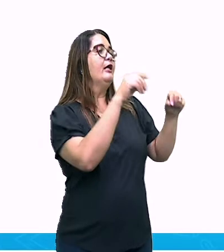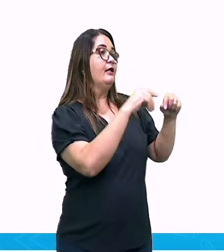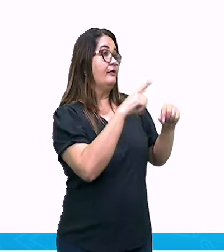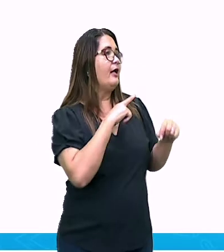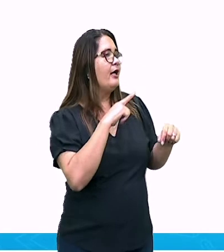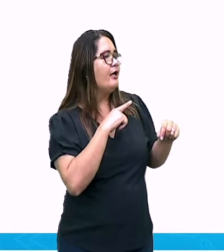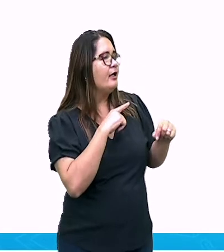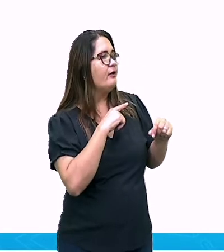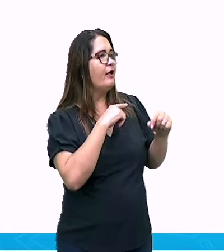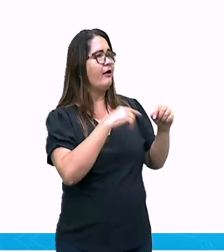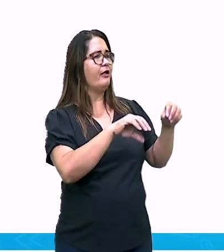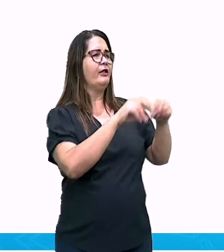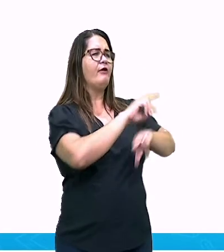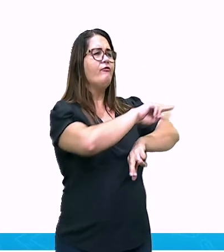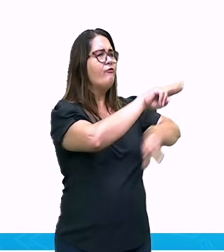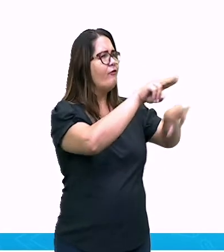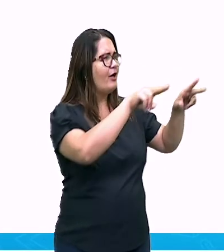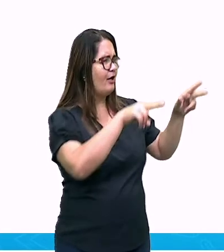fazendas.